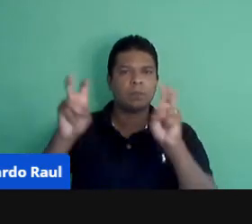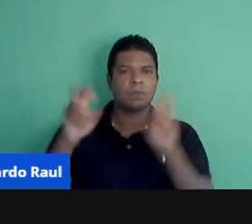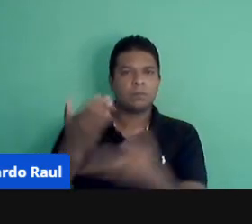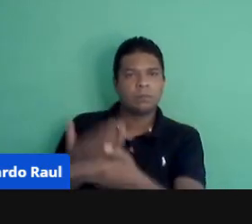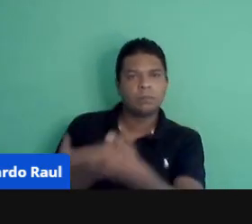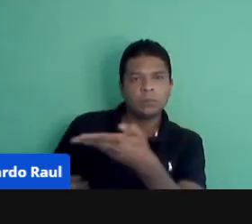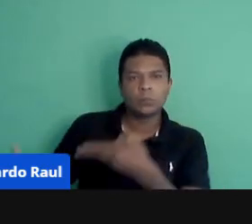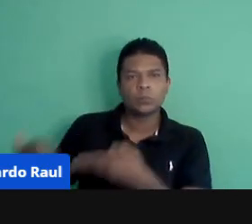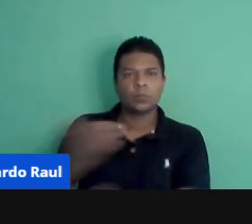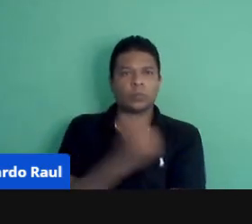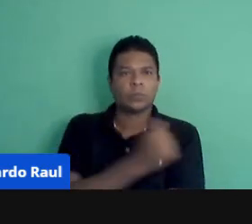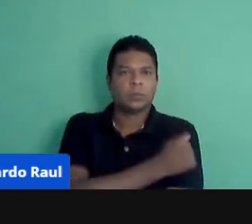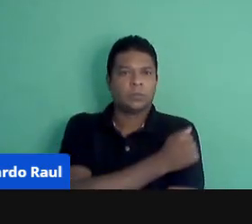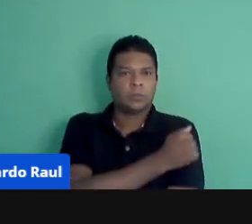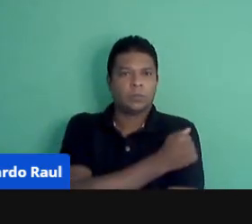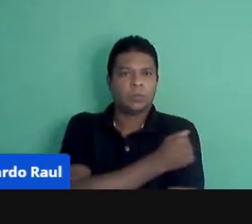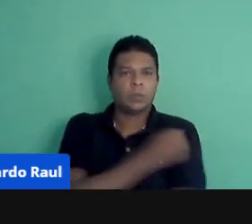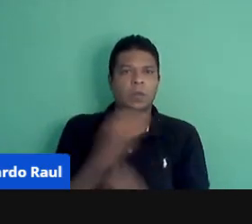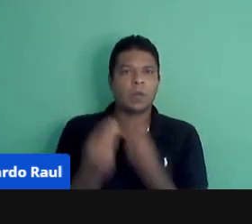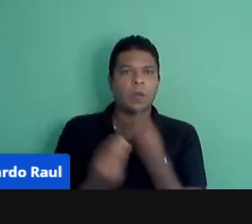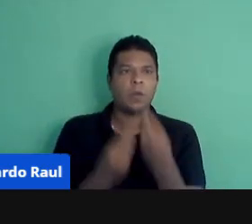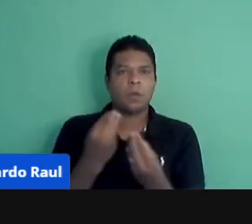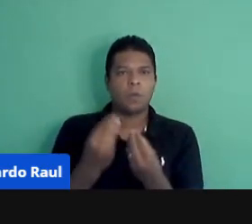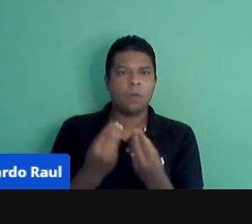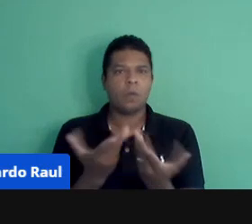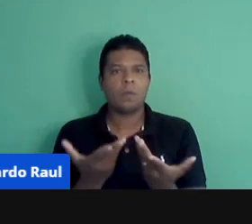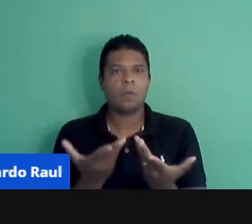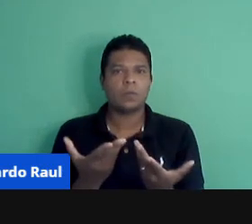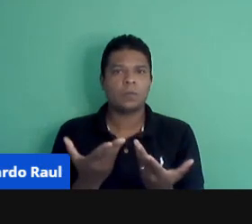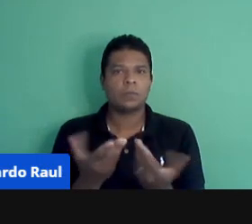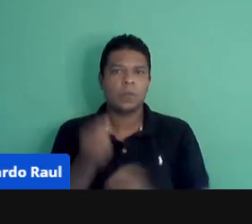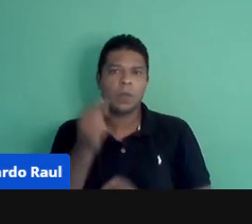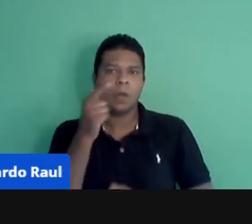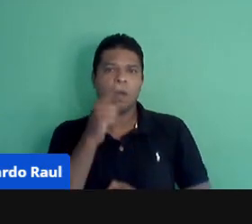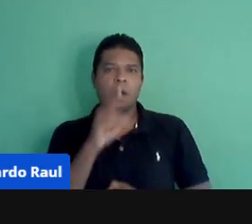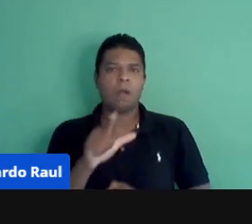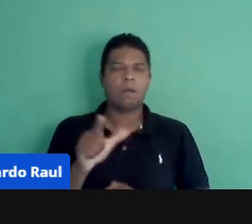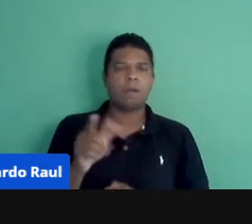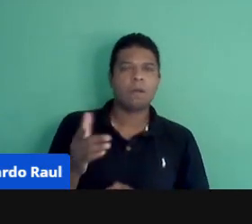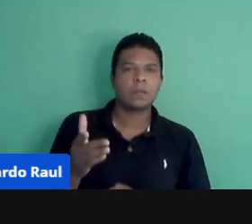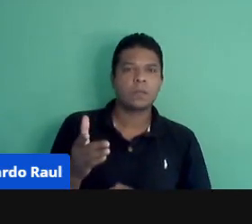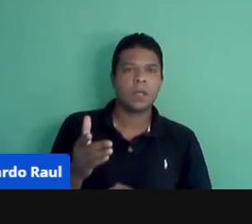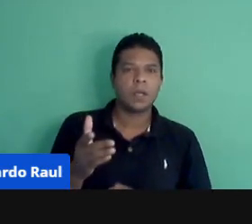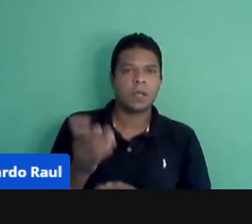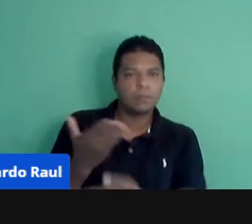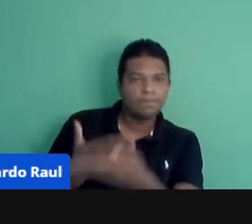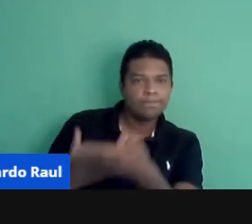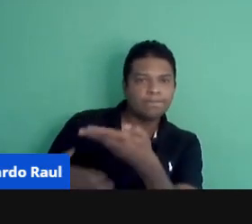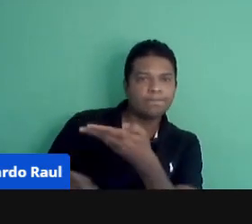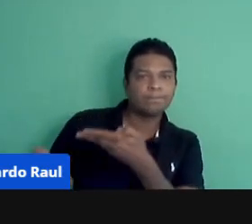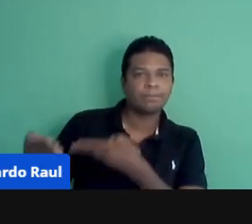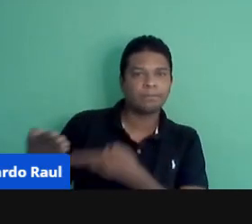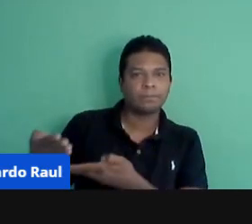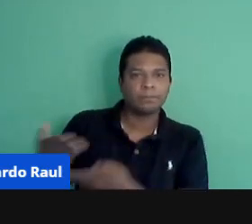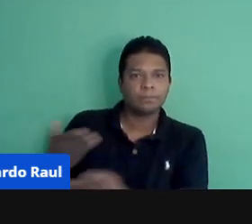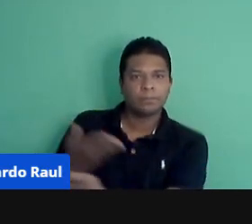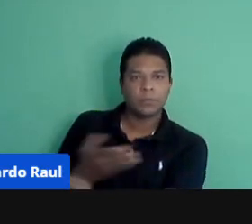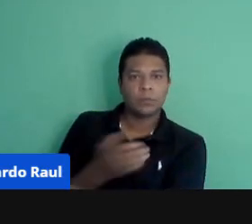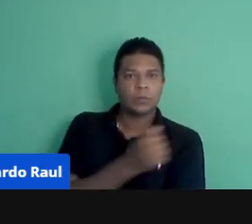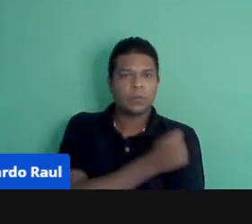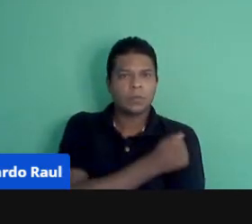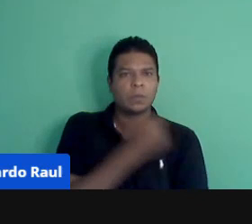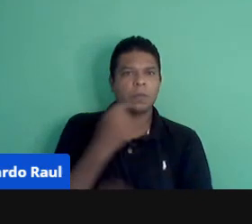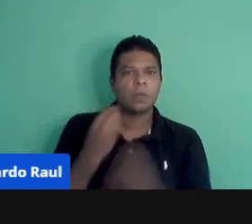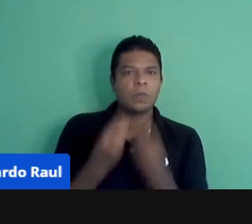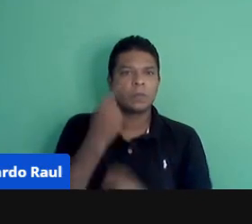os alunos. Como que vocês têm conseguido estabelecer essa interação, como que vocês têm